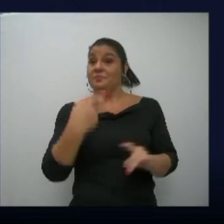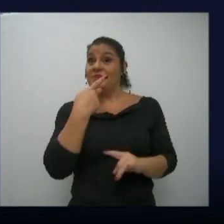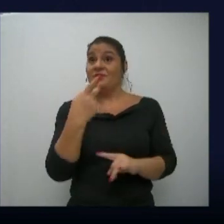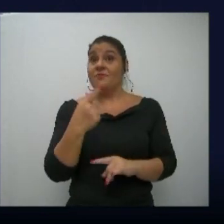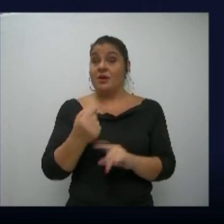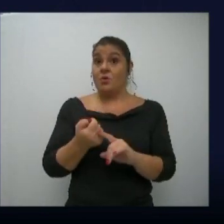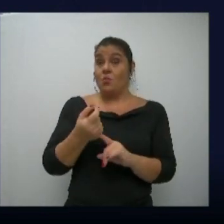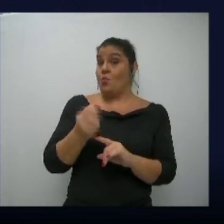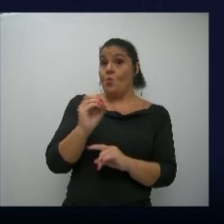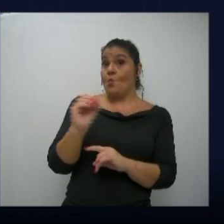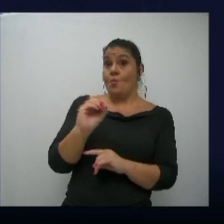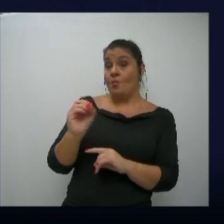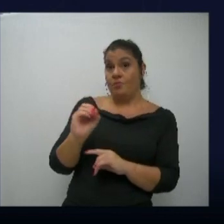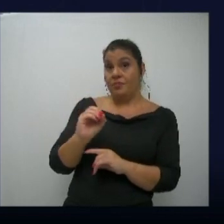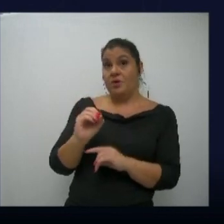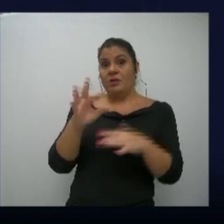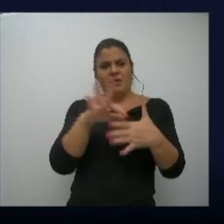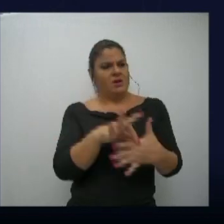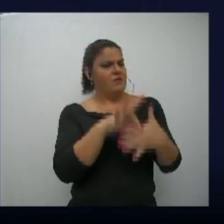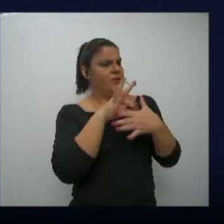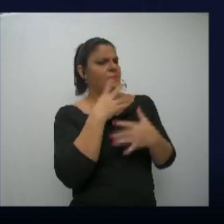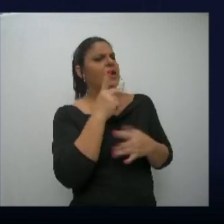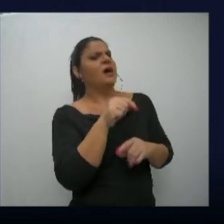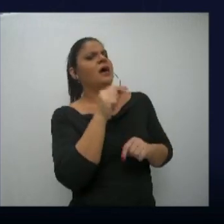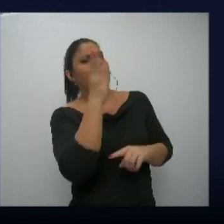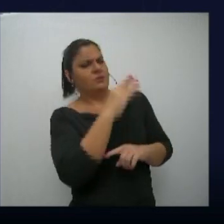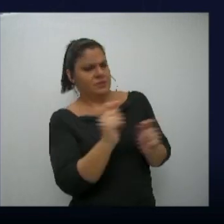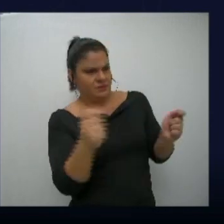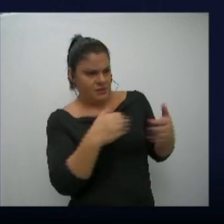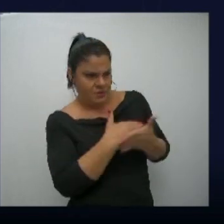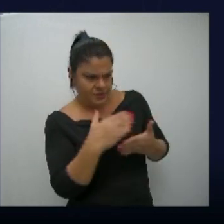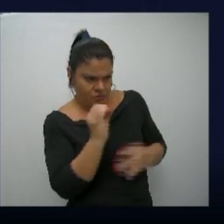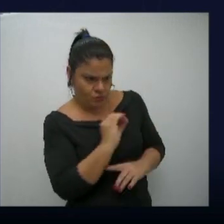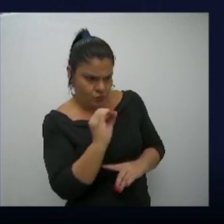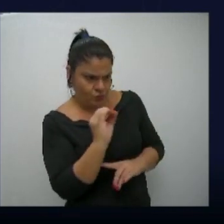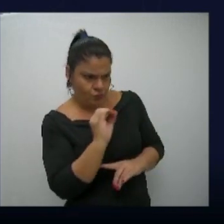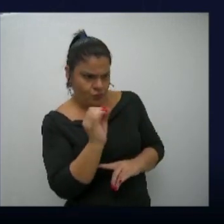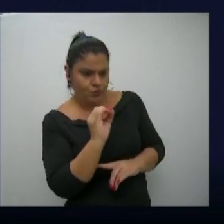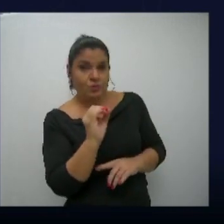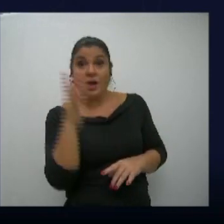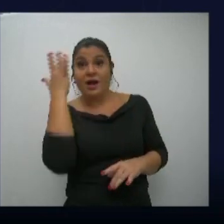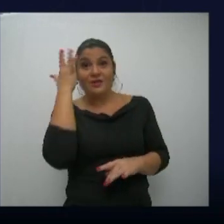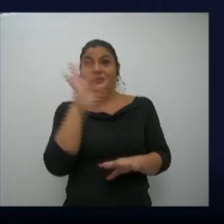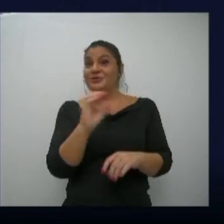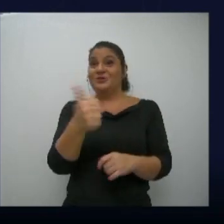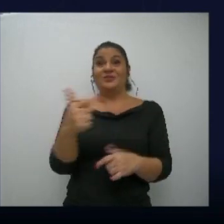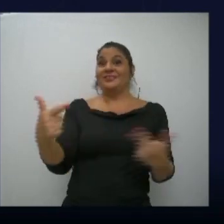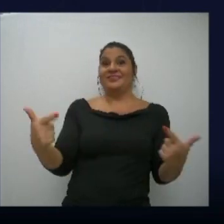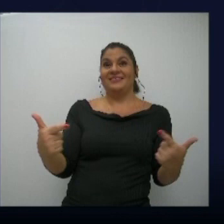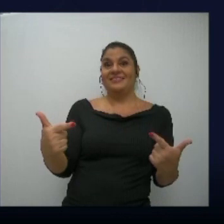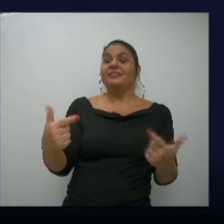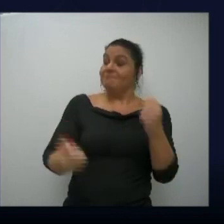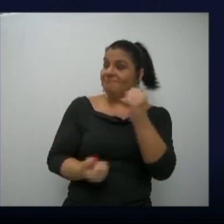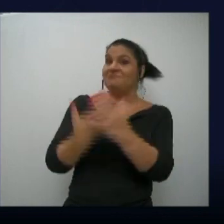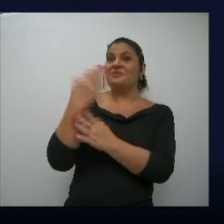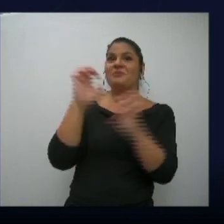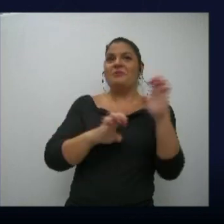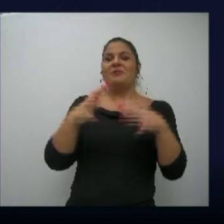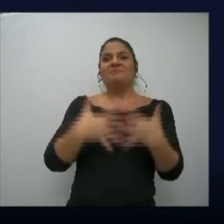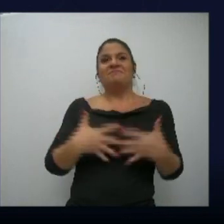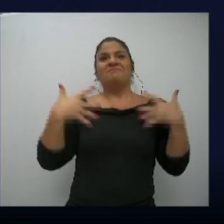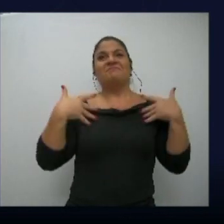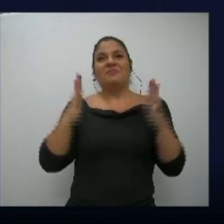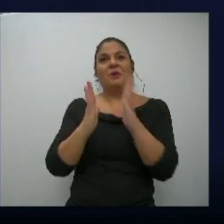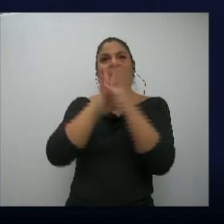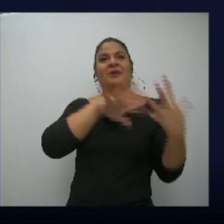falei que tinha faz nenhum rolo moda não é nenhuma referência fazer no Brasil é possível começado pomada e uma empresa instaladora Legal tem um propósito